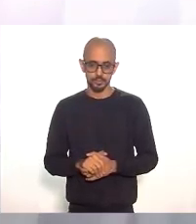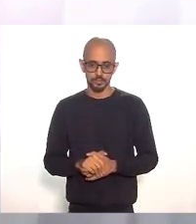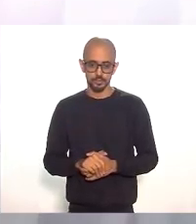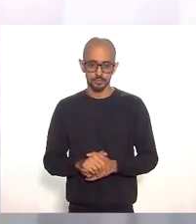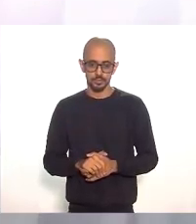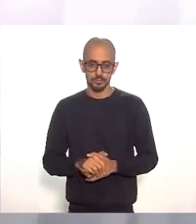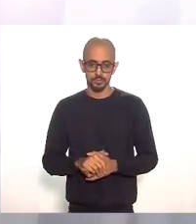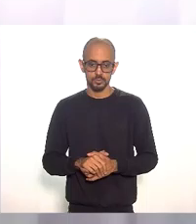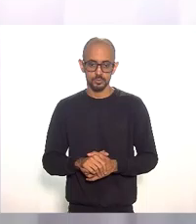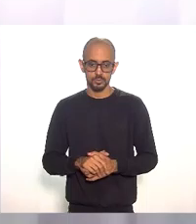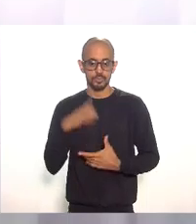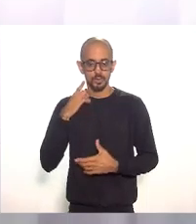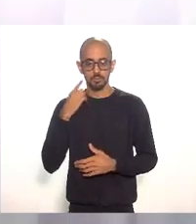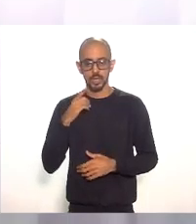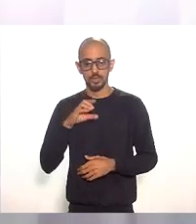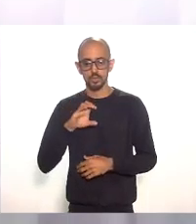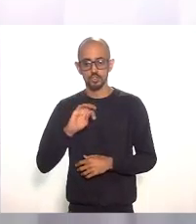Deputado Charles Batista.